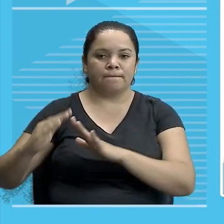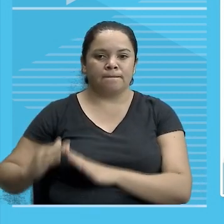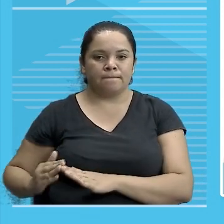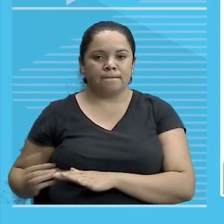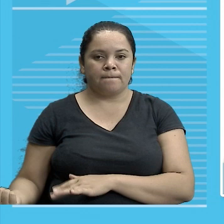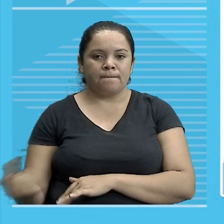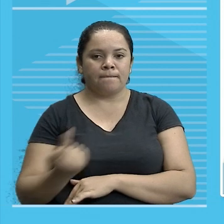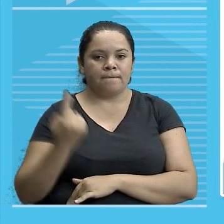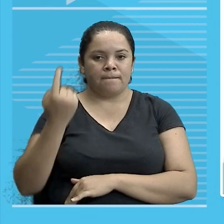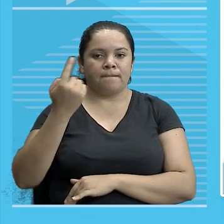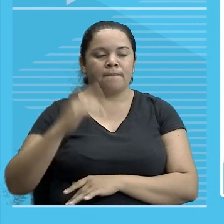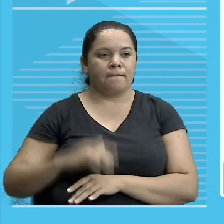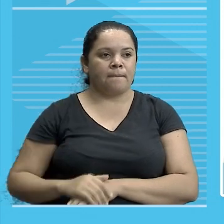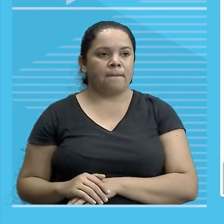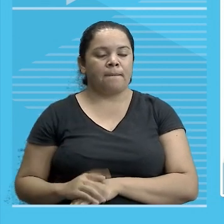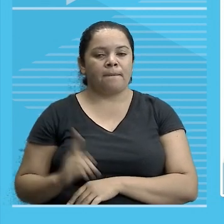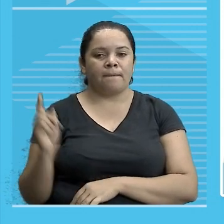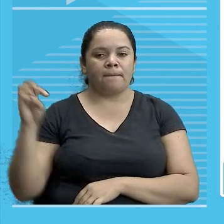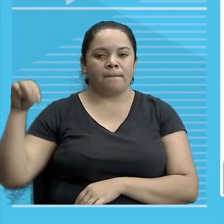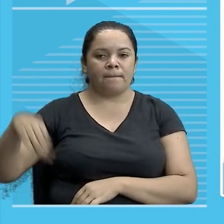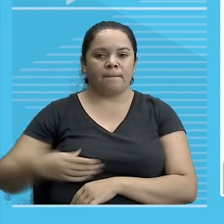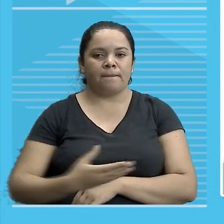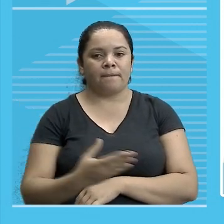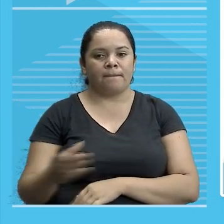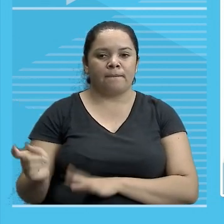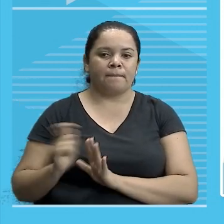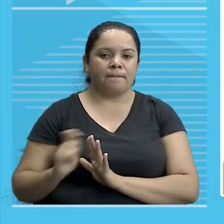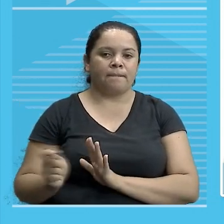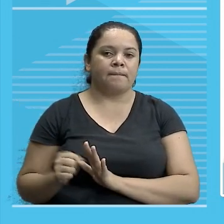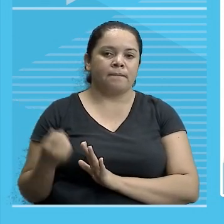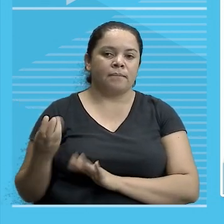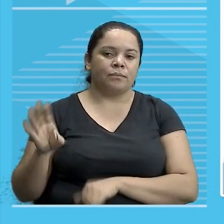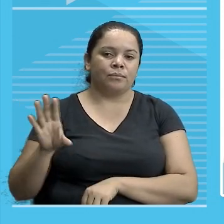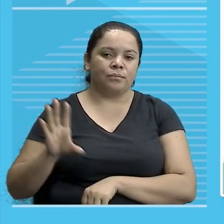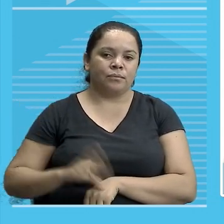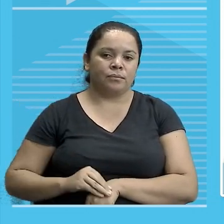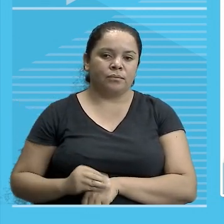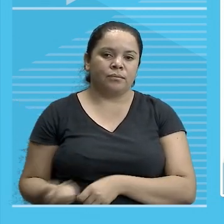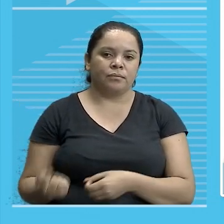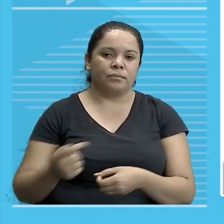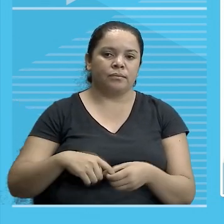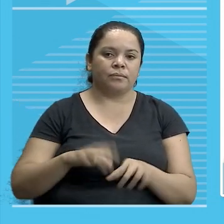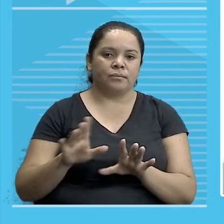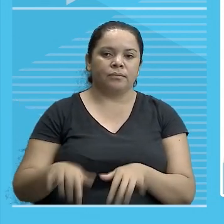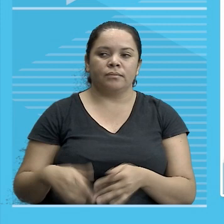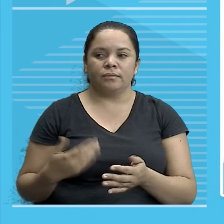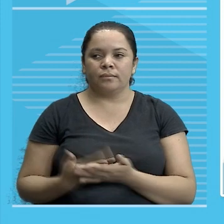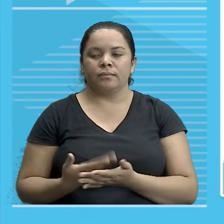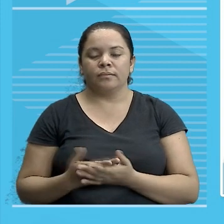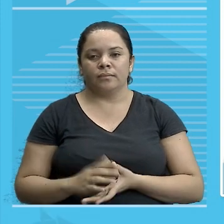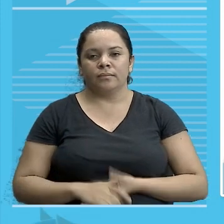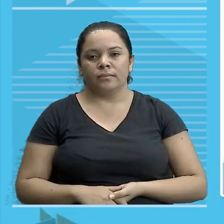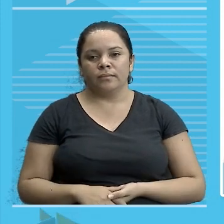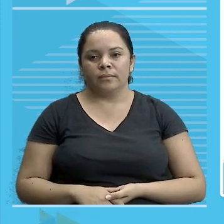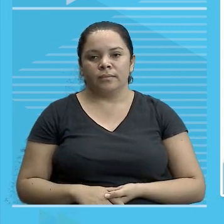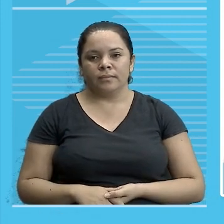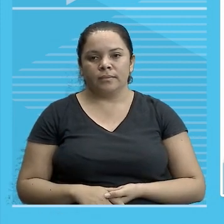copiar. 1 minuto para você copiar ou fazer o print e eu volto finalizando a nossa aula de hoje. Até já.